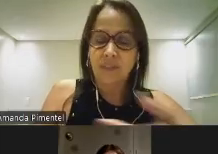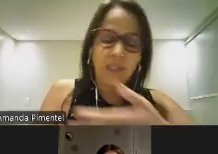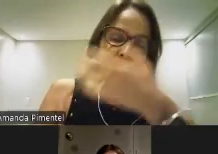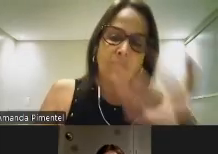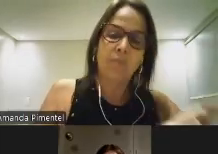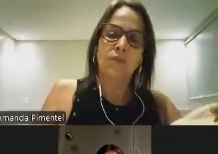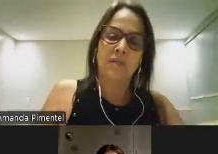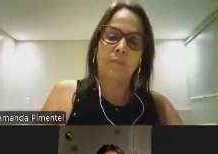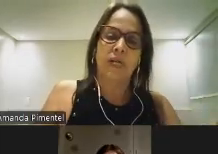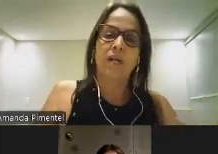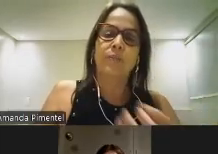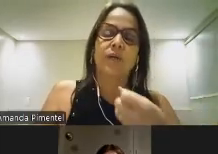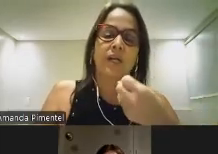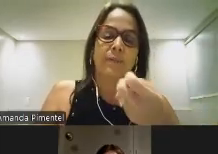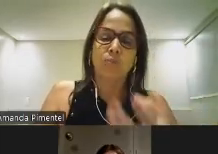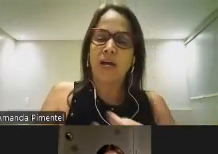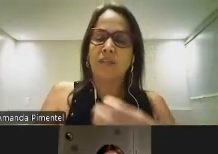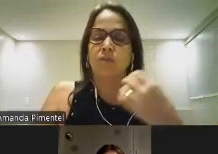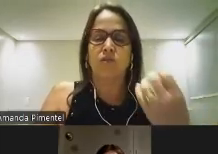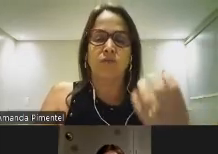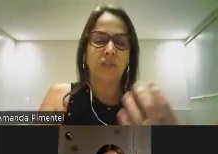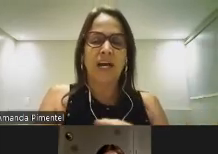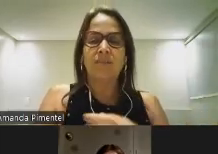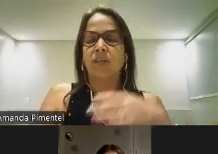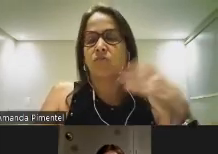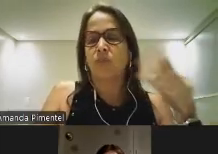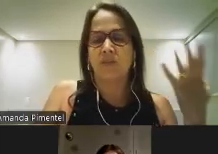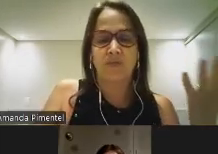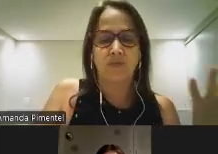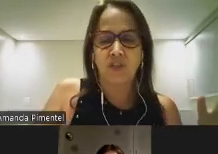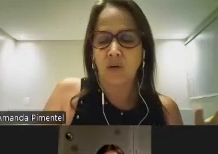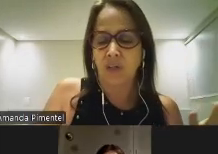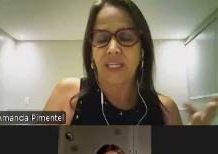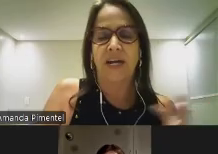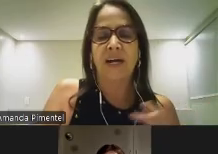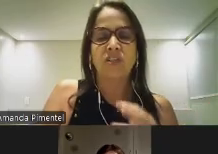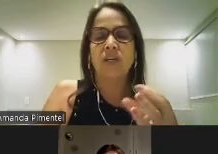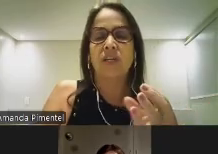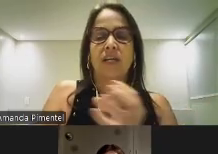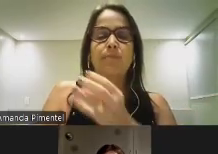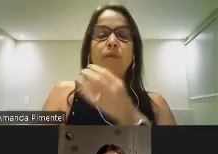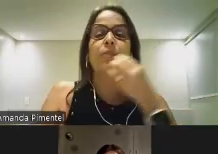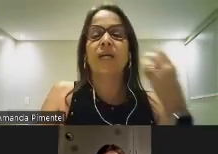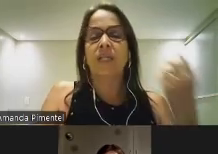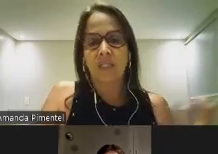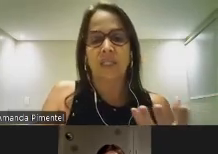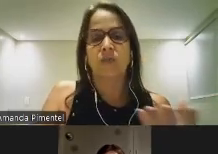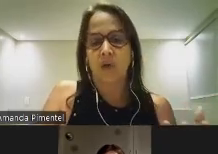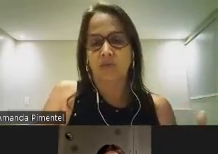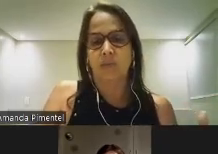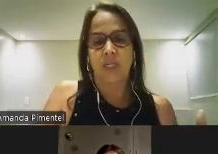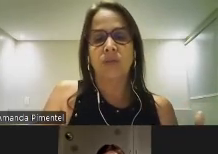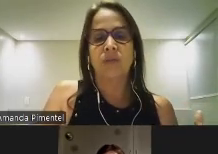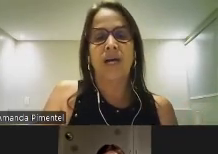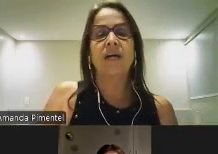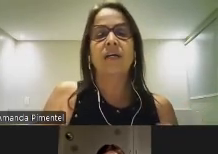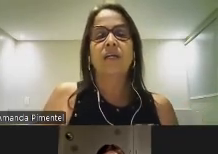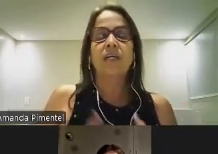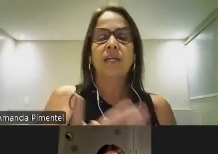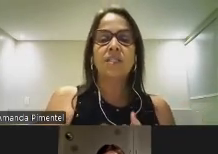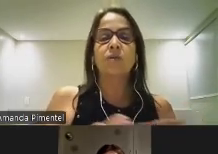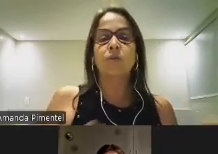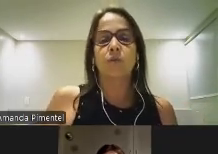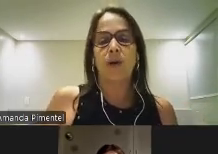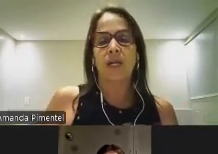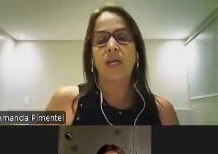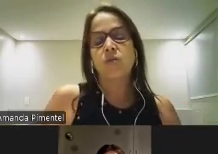priorizo sempre que posso esse aparelho, porque ele é mais prático, mais confortável, traz menos efeitos colaterais, na biomecânica do movimento, tá?